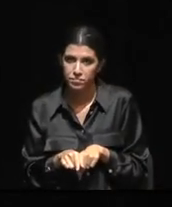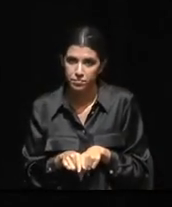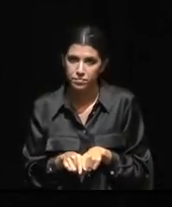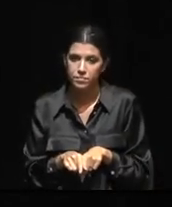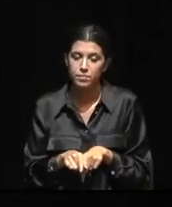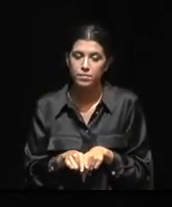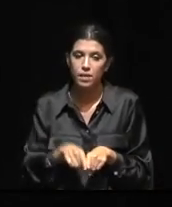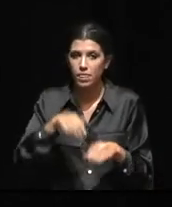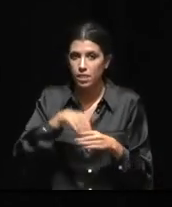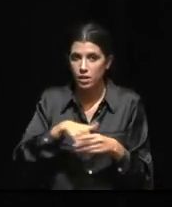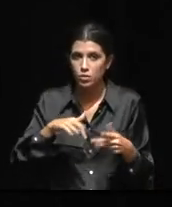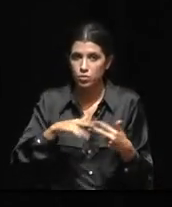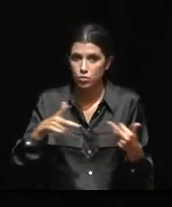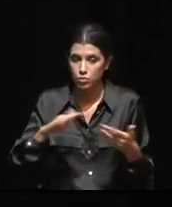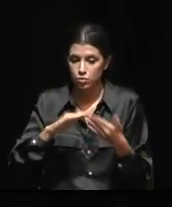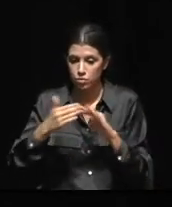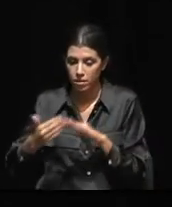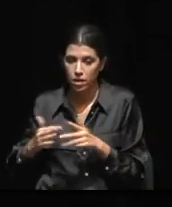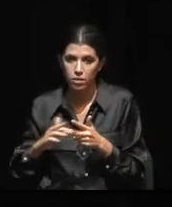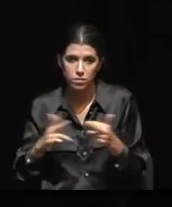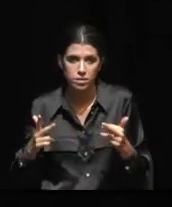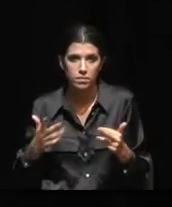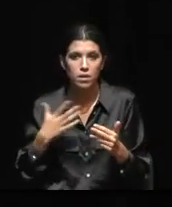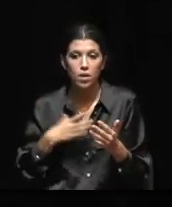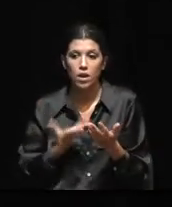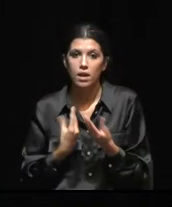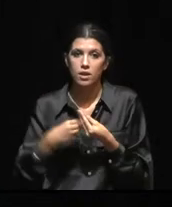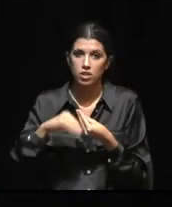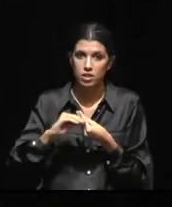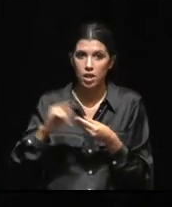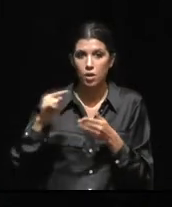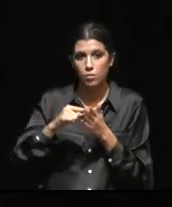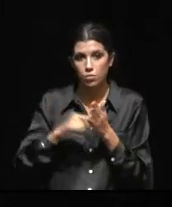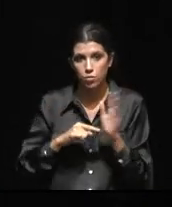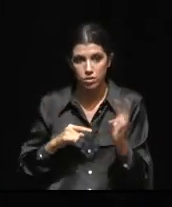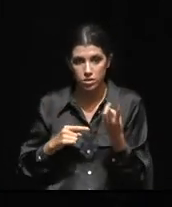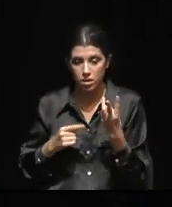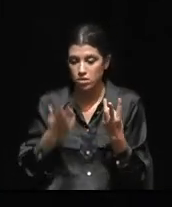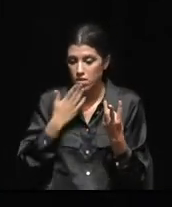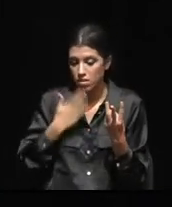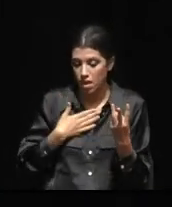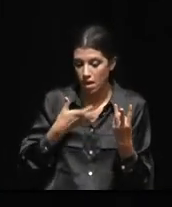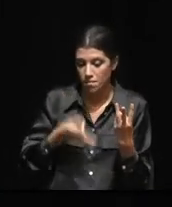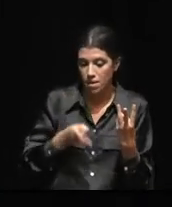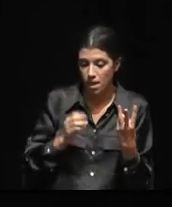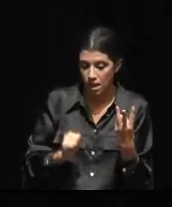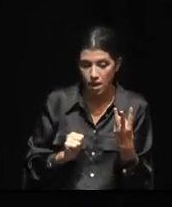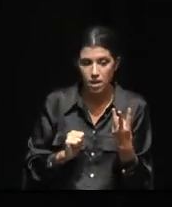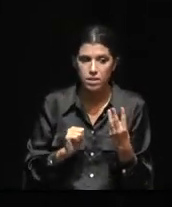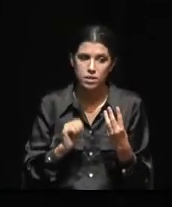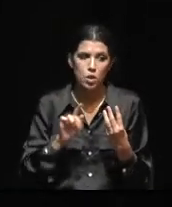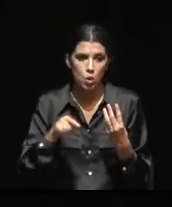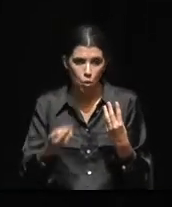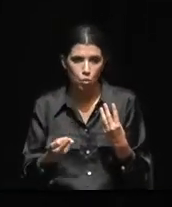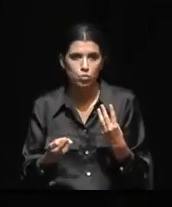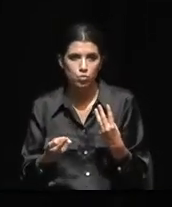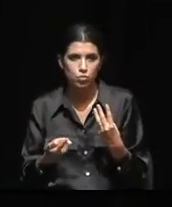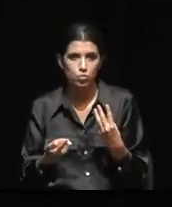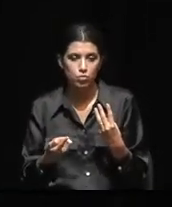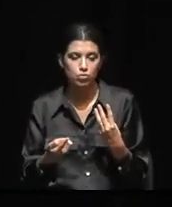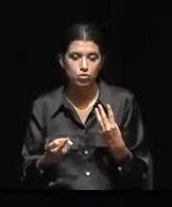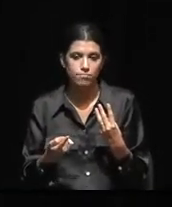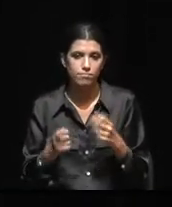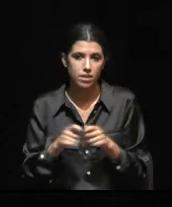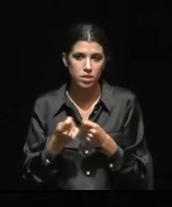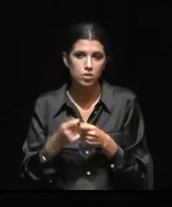bairros municipais acrescentavam três pontos que fizeram com que o partido socialista e não só votasse